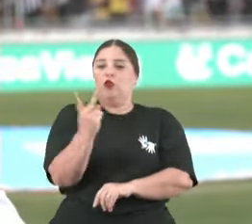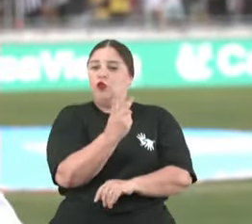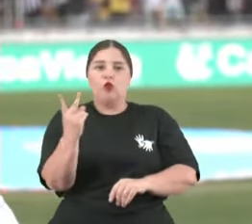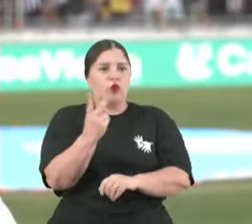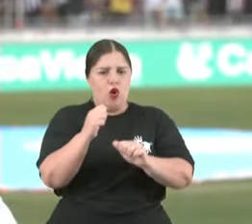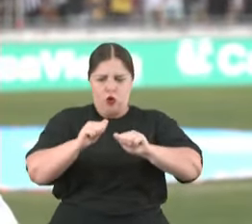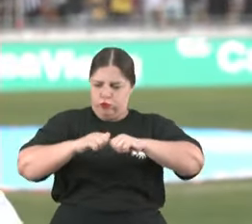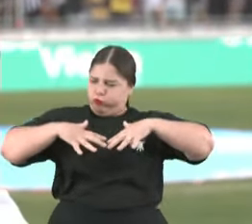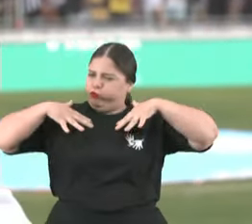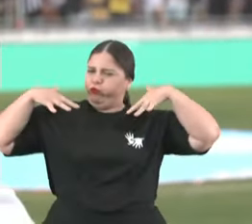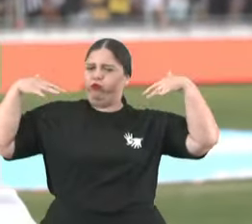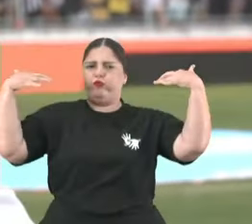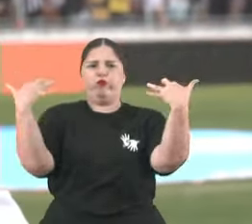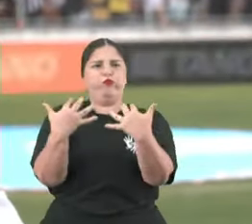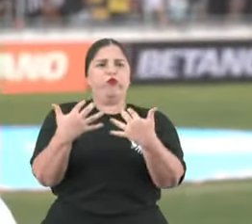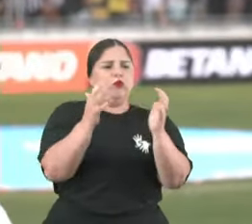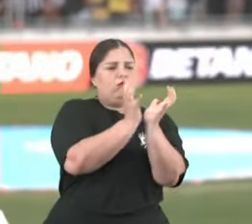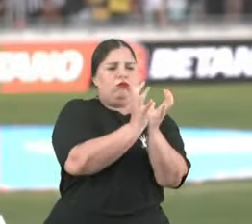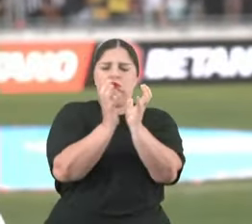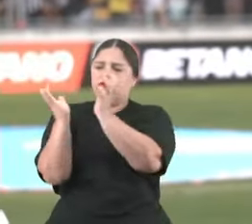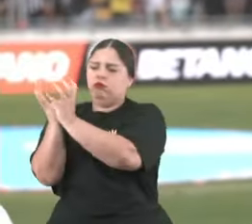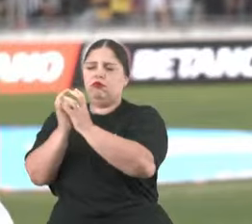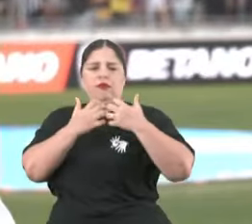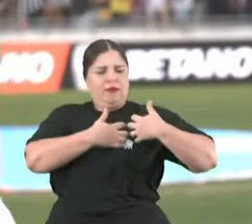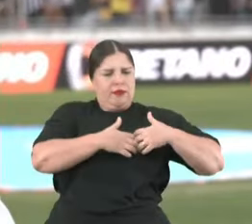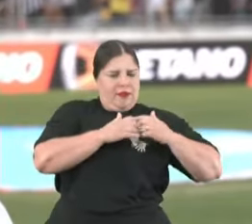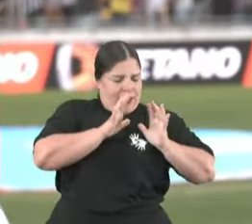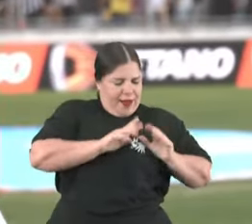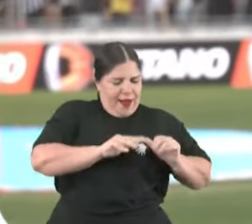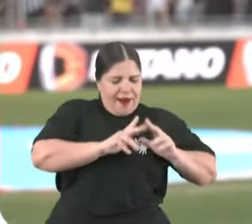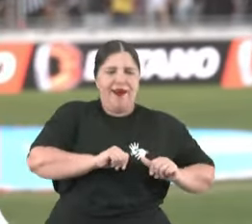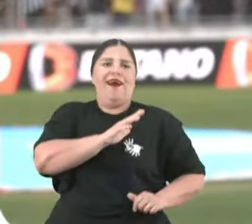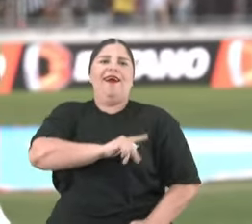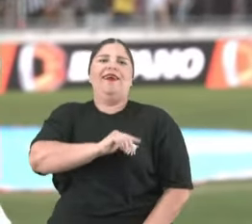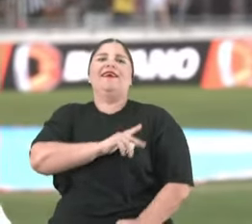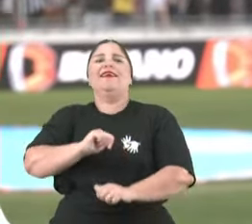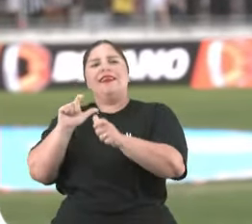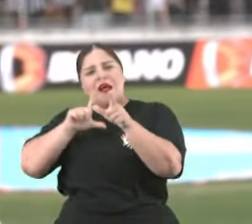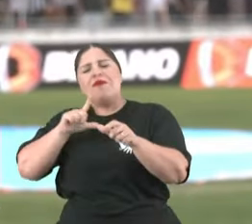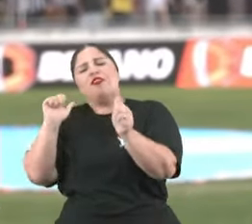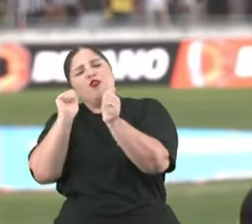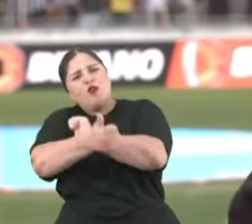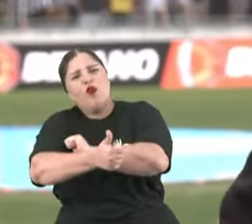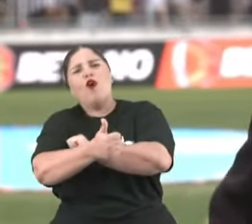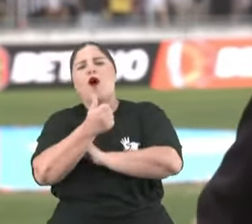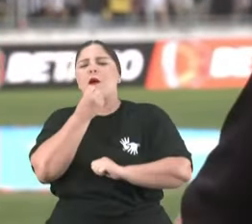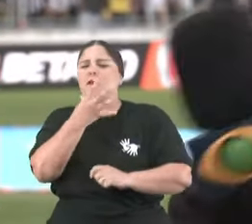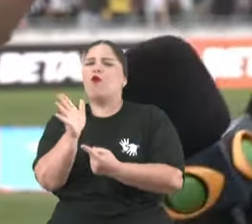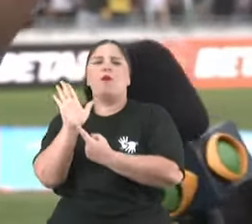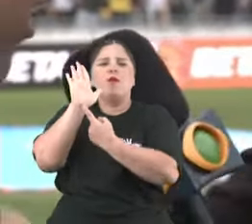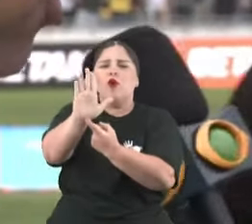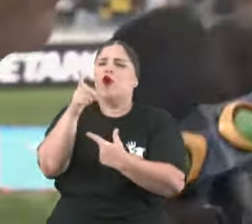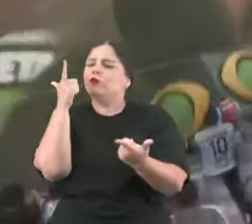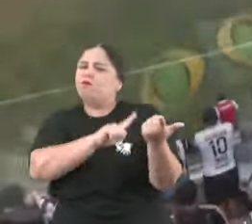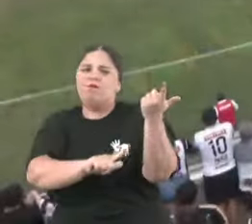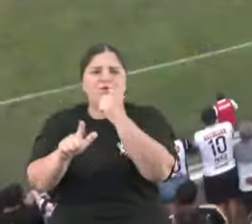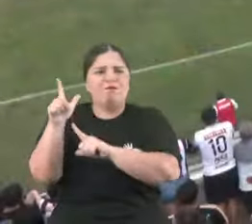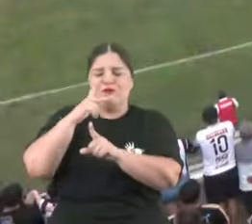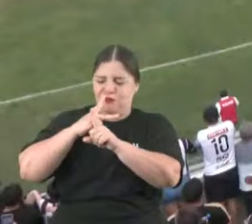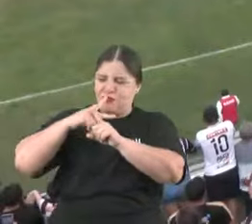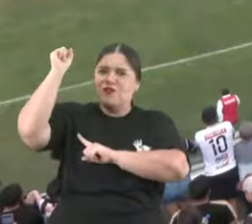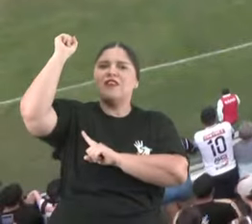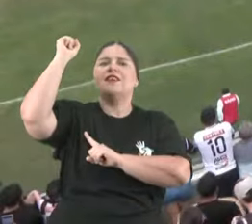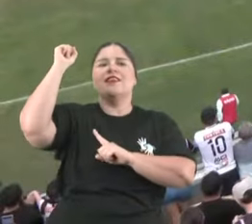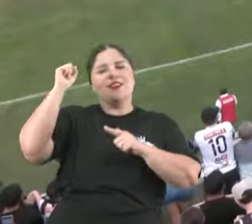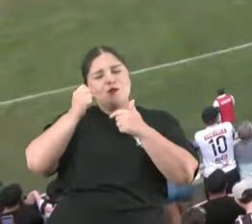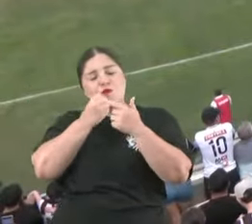E o CRB vai ter que continuar fazendo o que tem feito nos jogos, procurar uma boa apresentação para ter condições de vencer. Obrigado, boa sorte ao técnico do